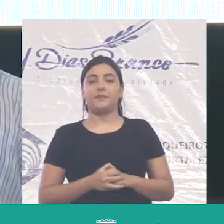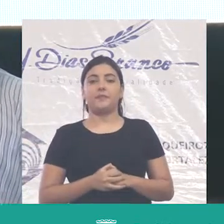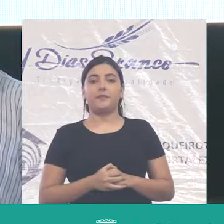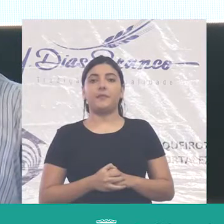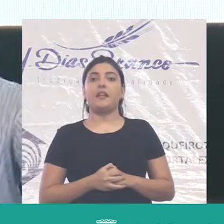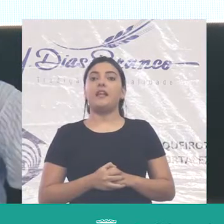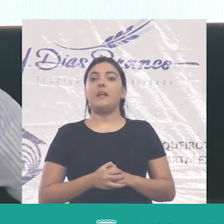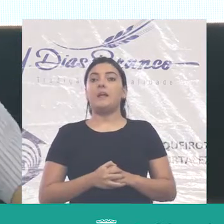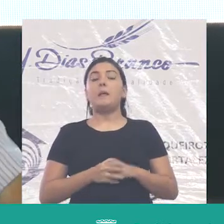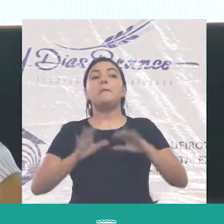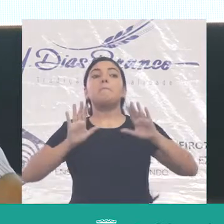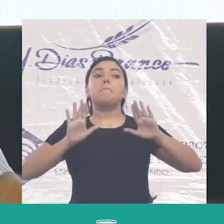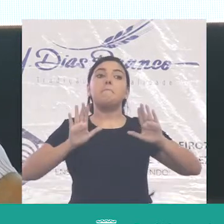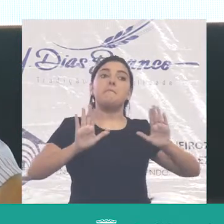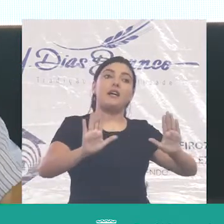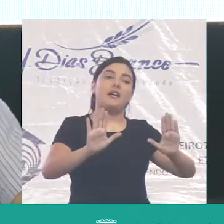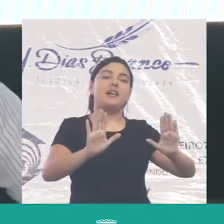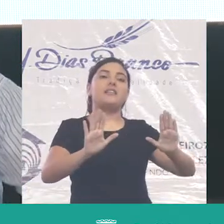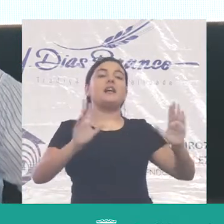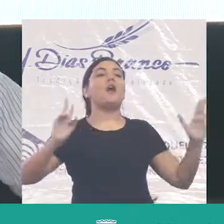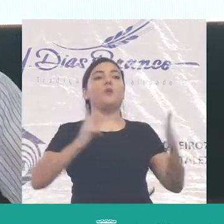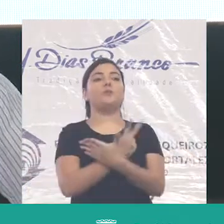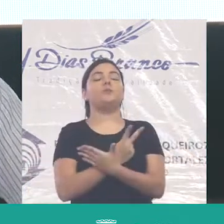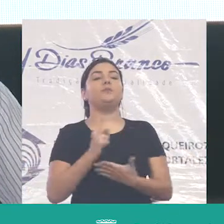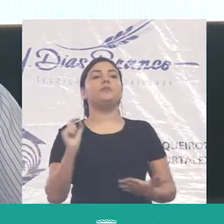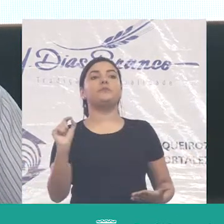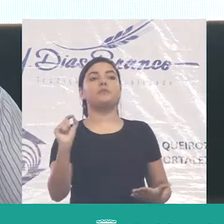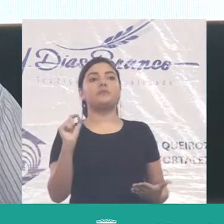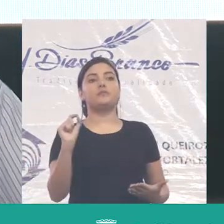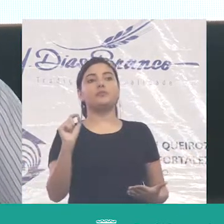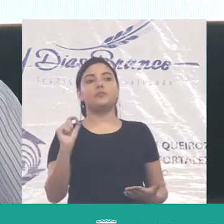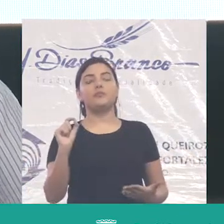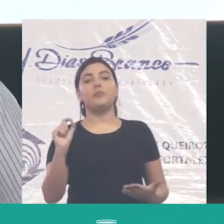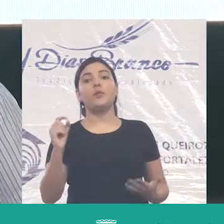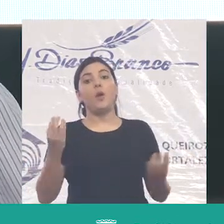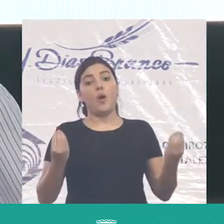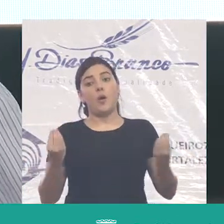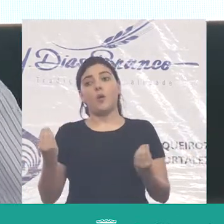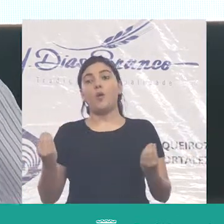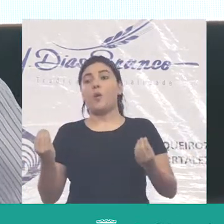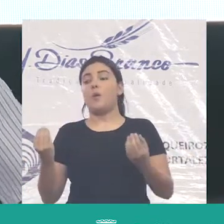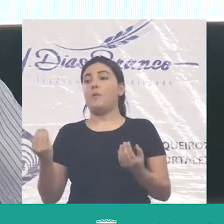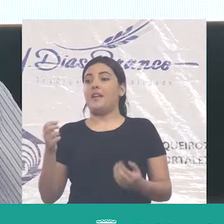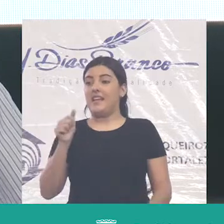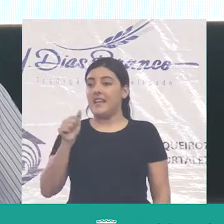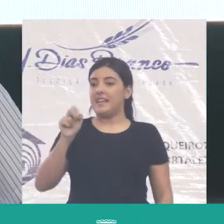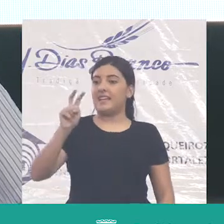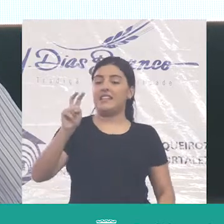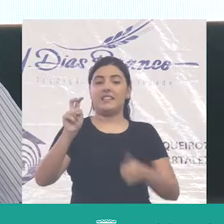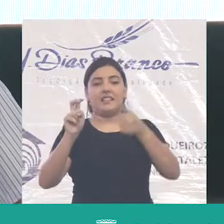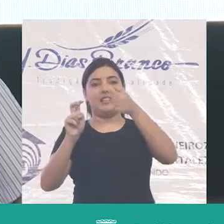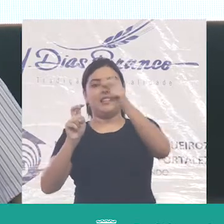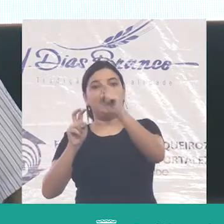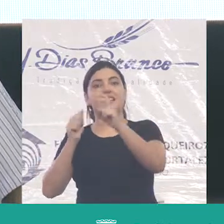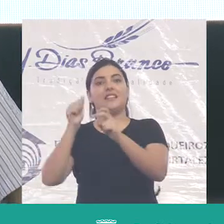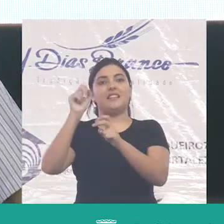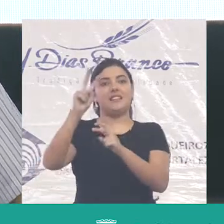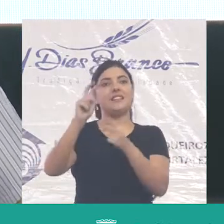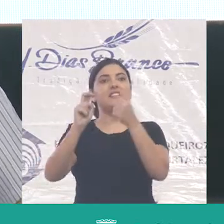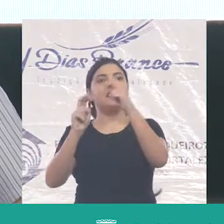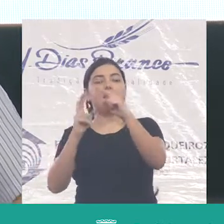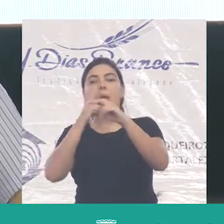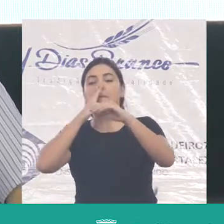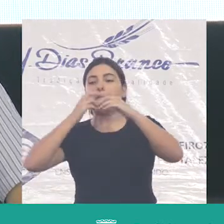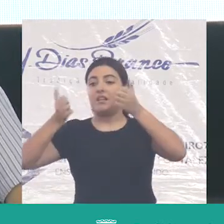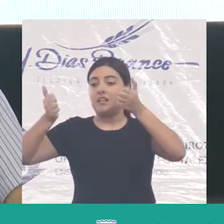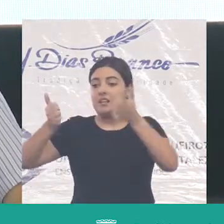para ser mais barato, porém, o que aconteceu? O jeito que ele forneceu, latas de 15 em 15 litros, fez com que